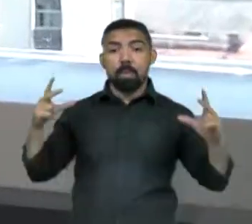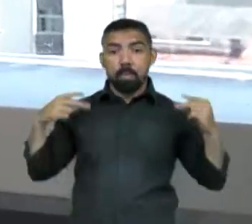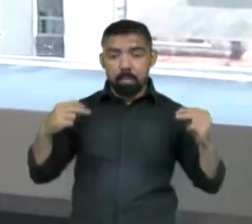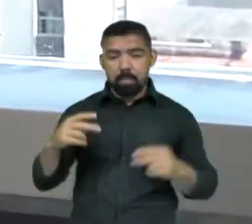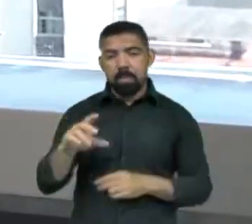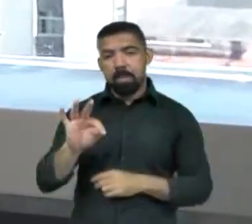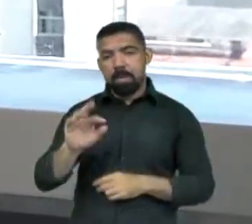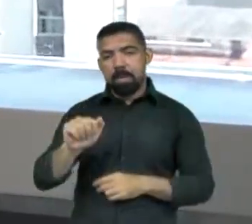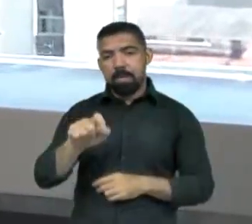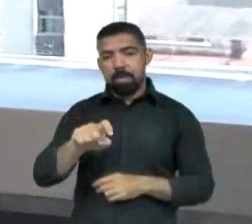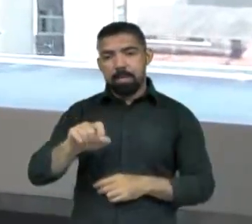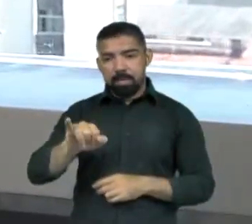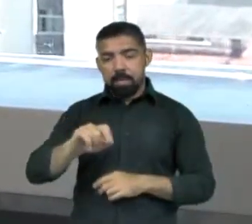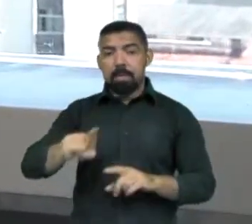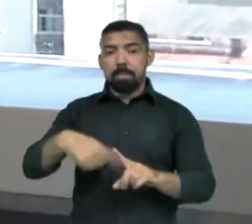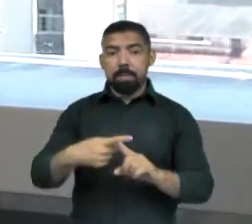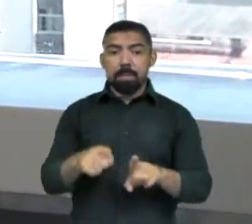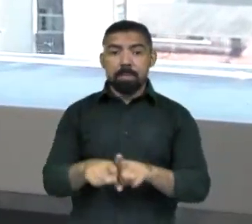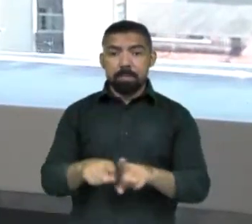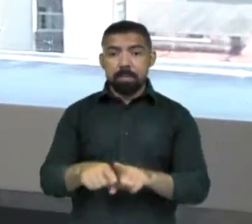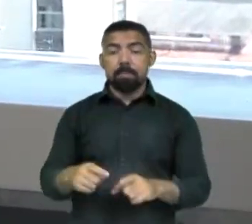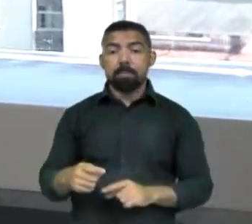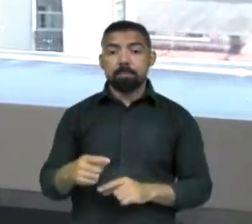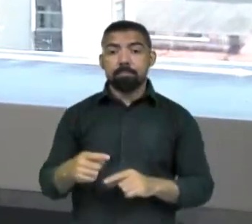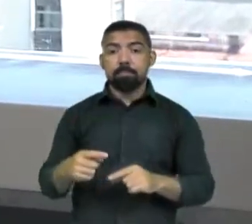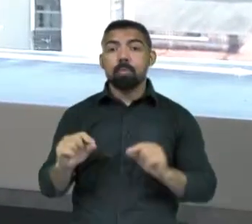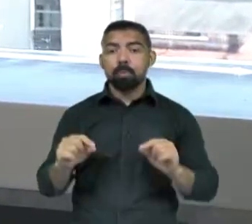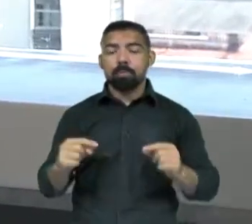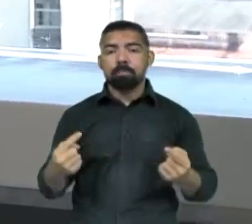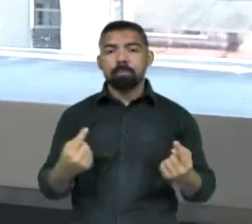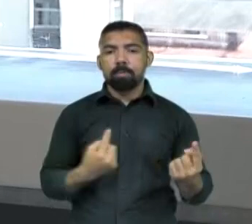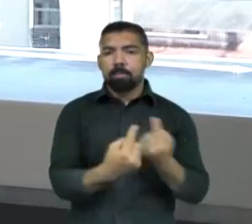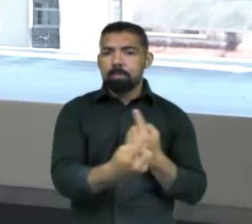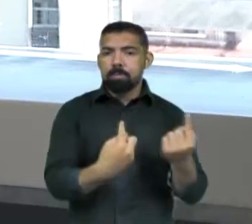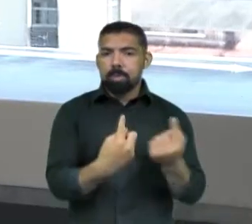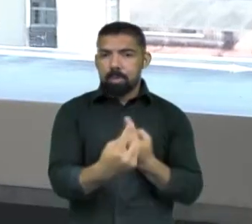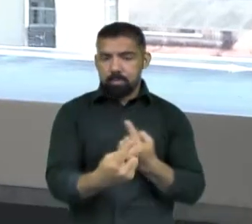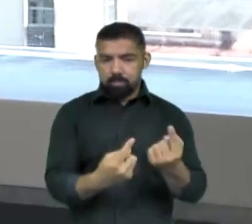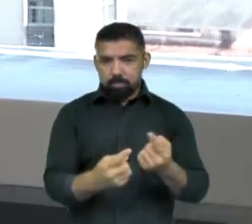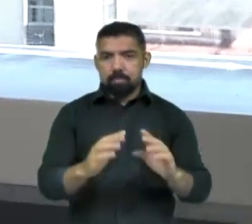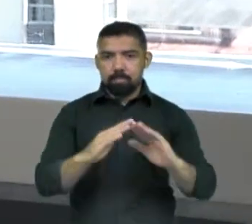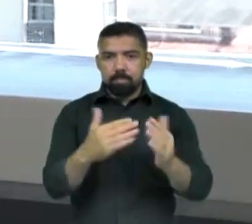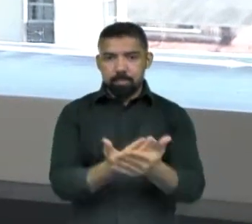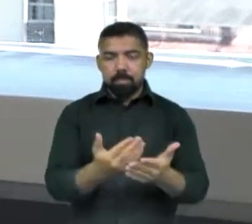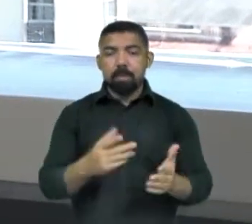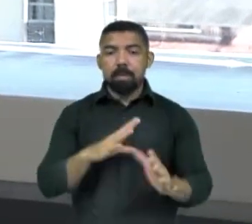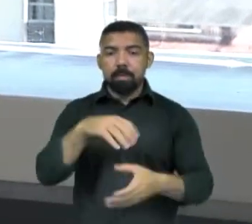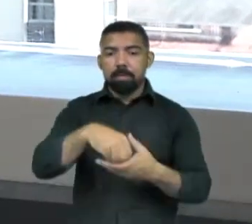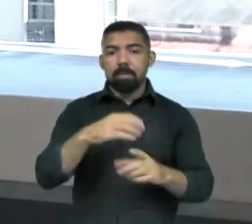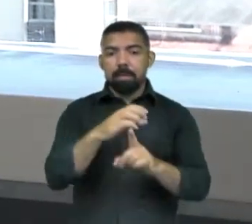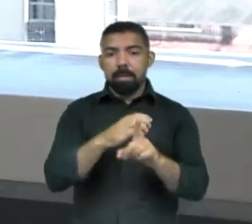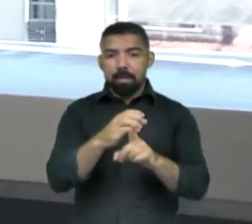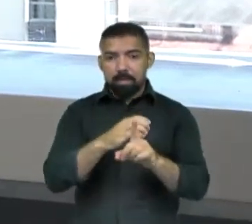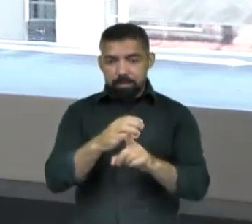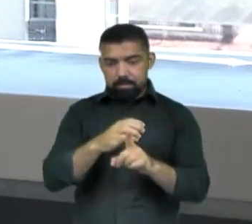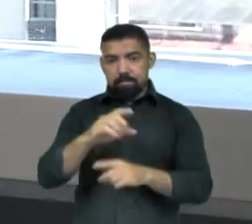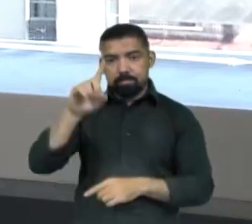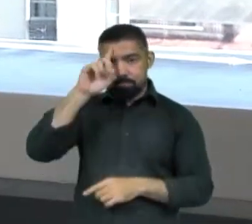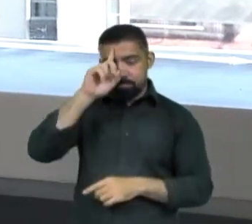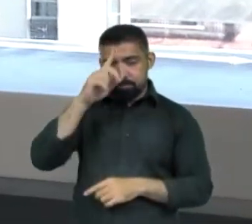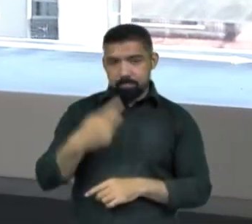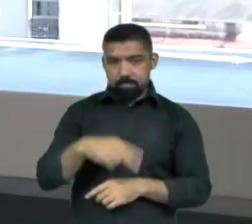escolar para vistorias veiculares conforme calendário publicado no Diário Oficial do Município. São mais de 6